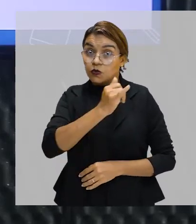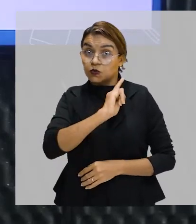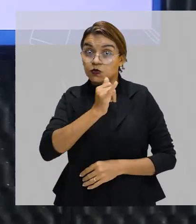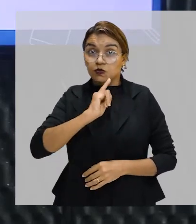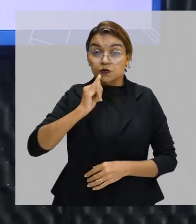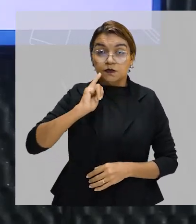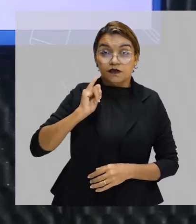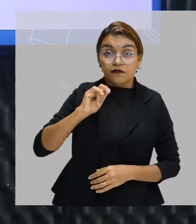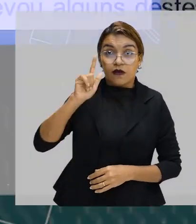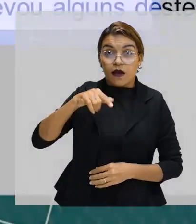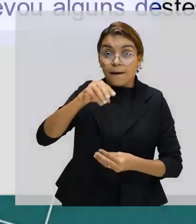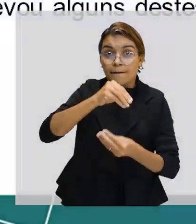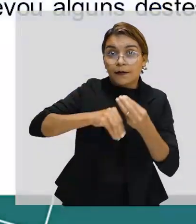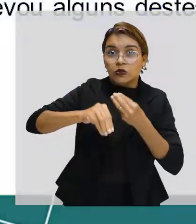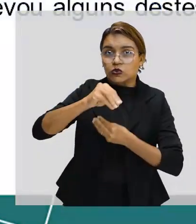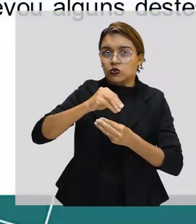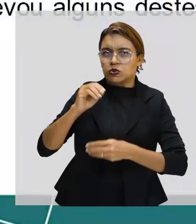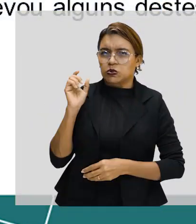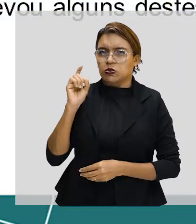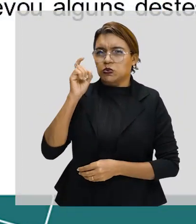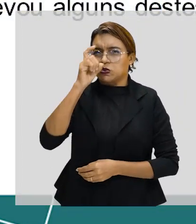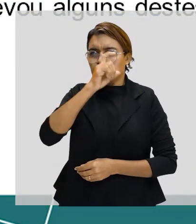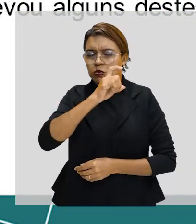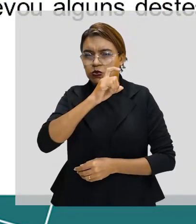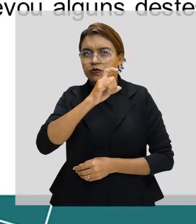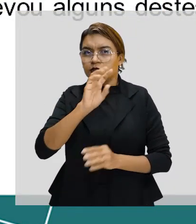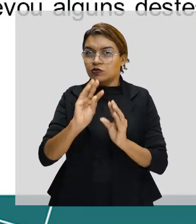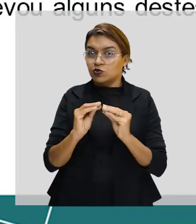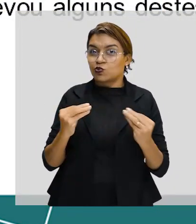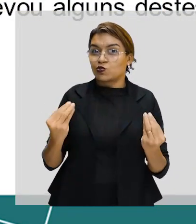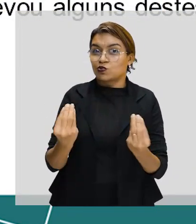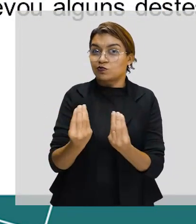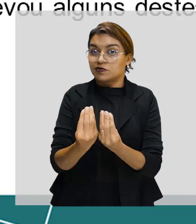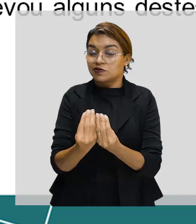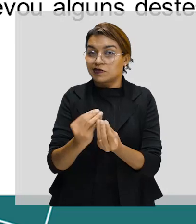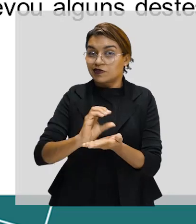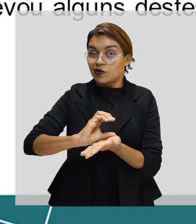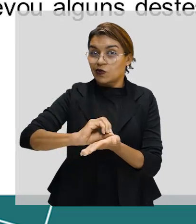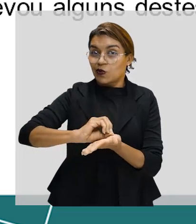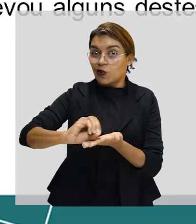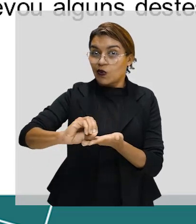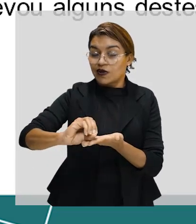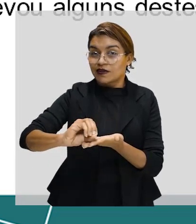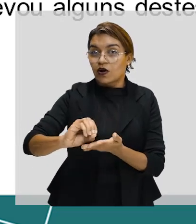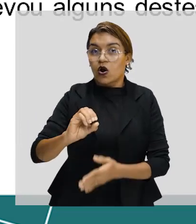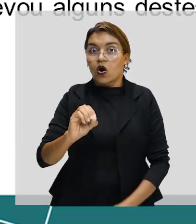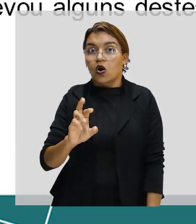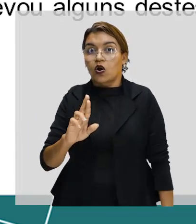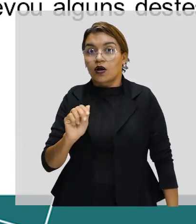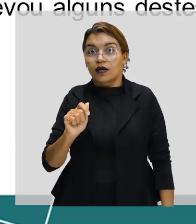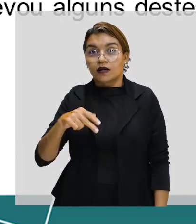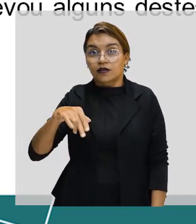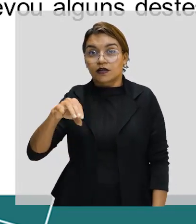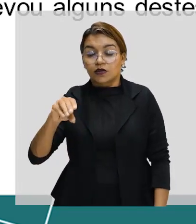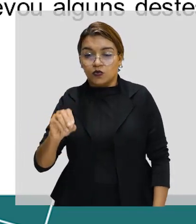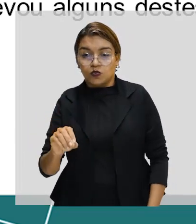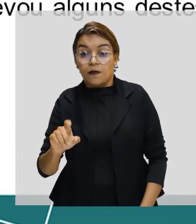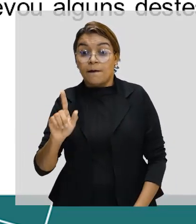são misturas complexas de compostos orgânicos, ok? Sendo que essas misturas são chamadas